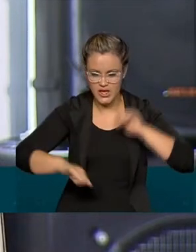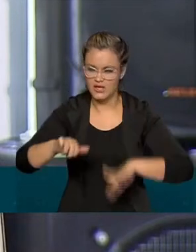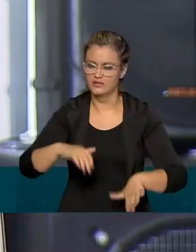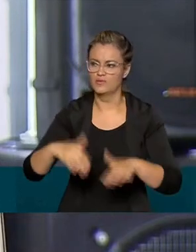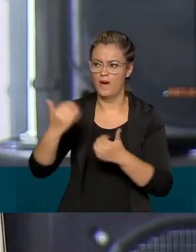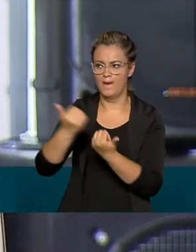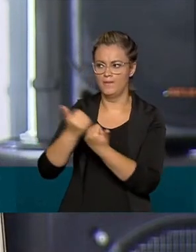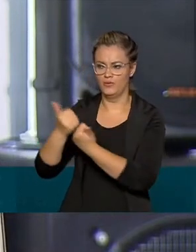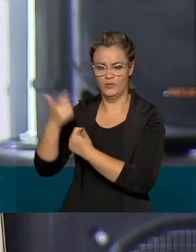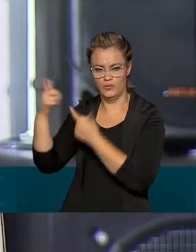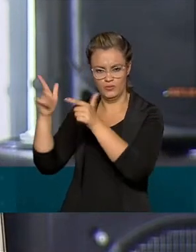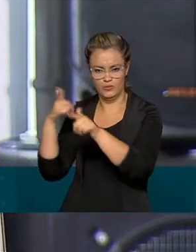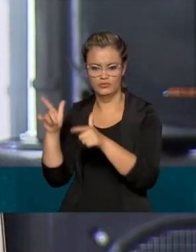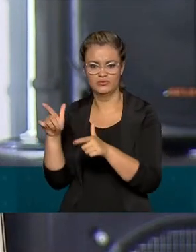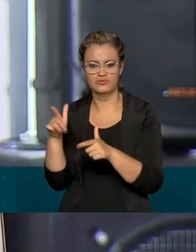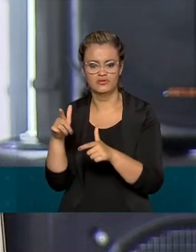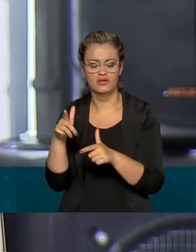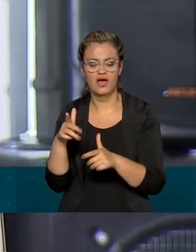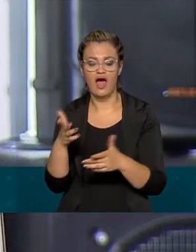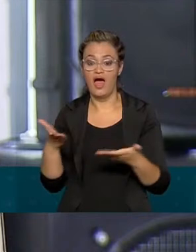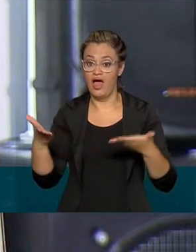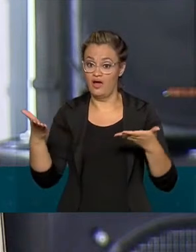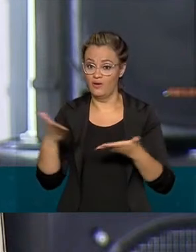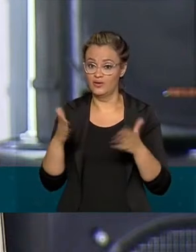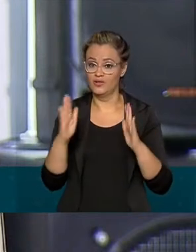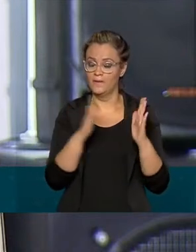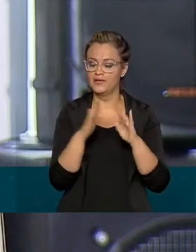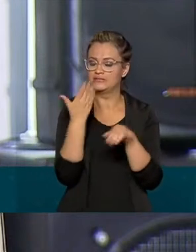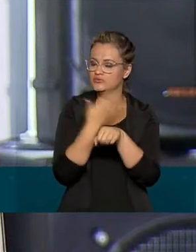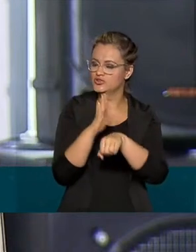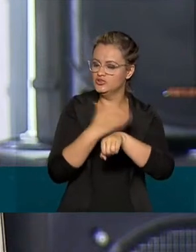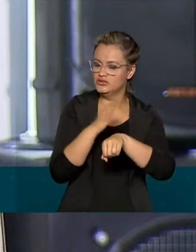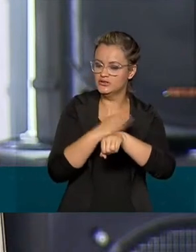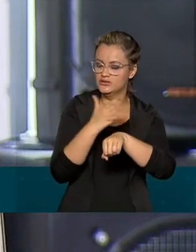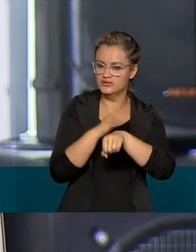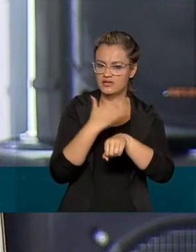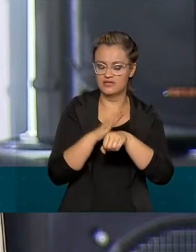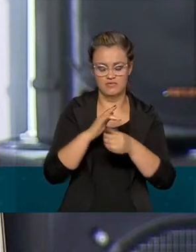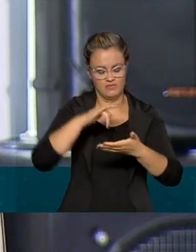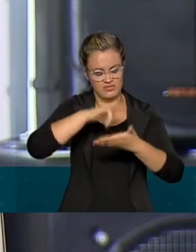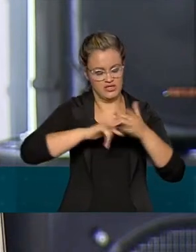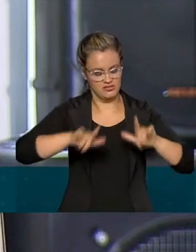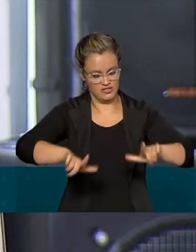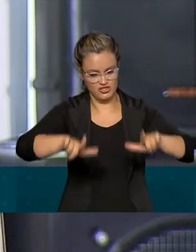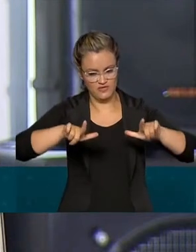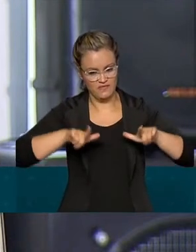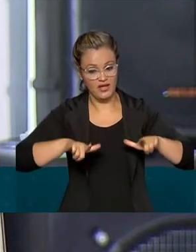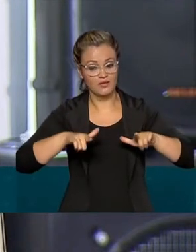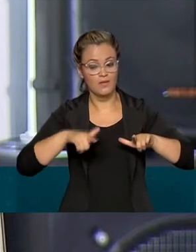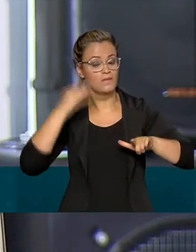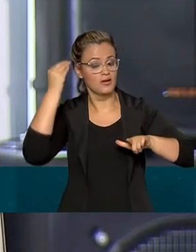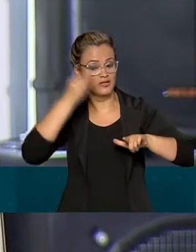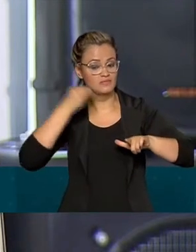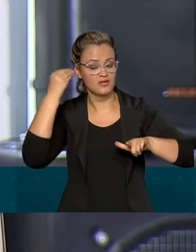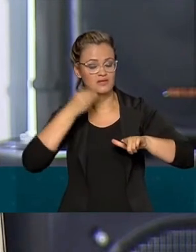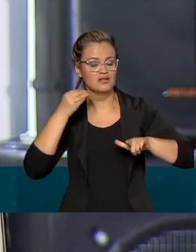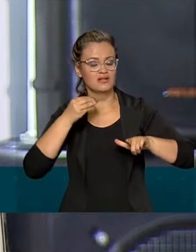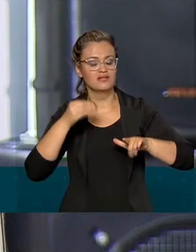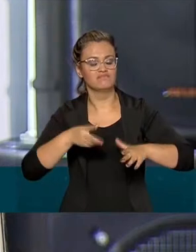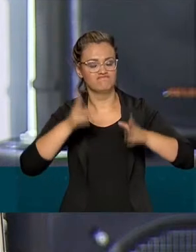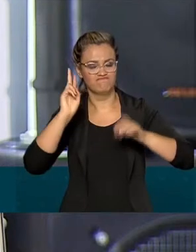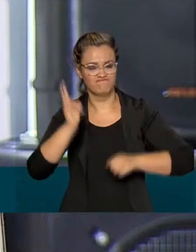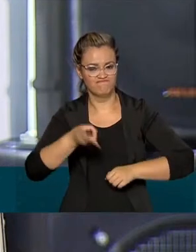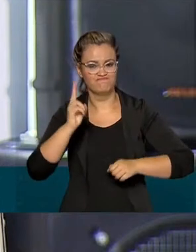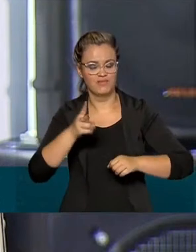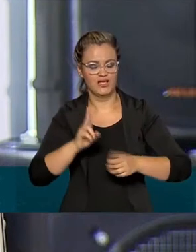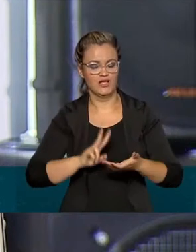módulos especializados, está passando pelas fases de preparação e certificação, a fim de alcançar o estado permanente